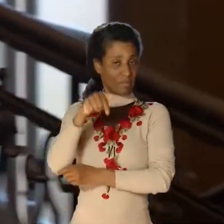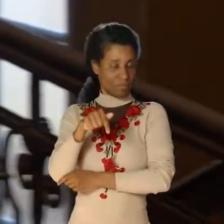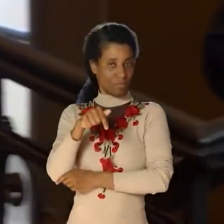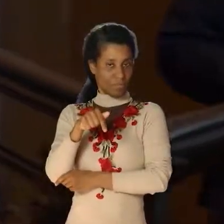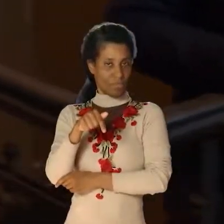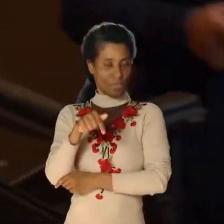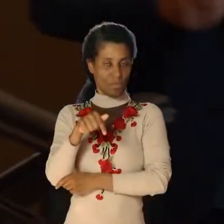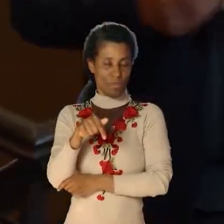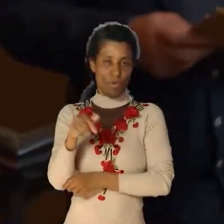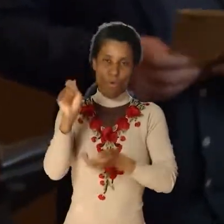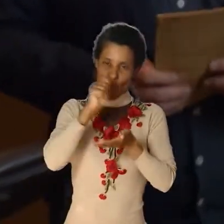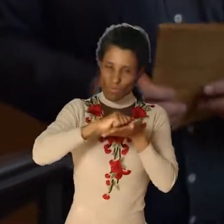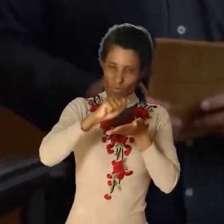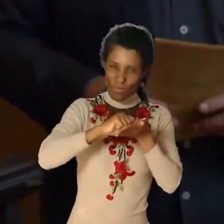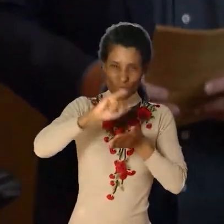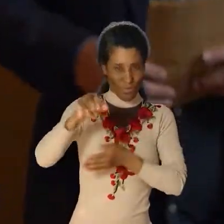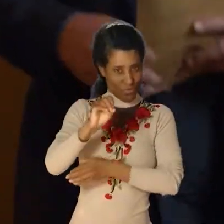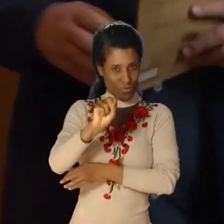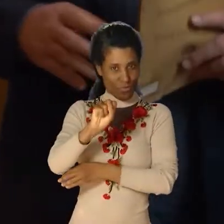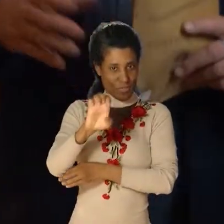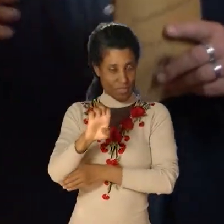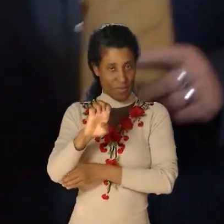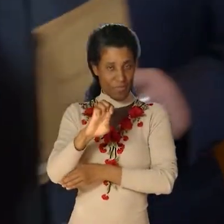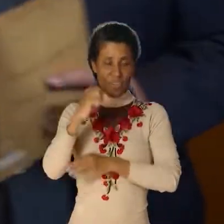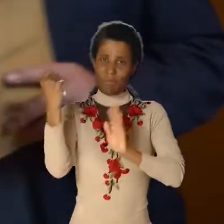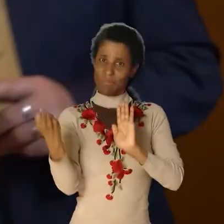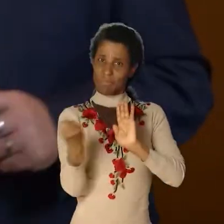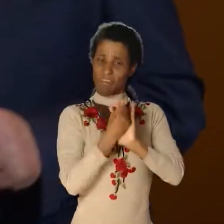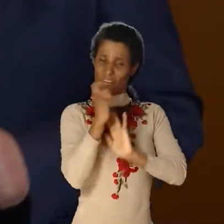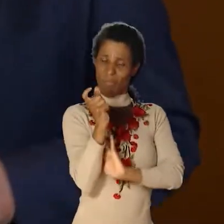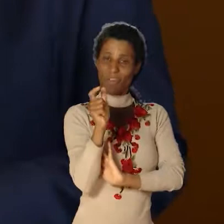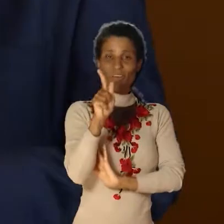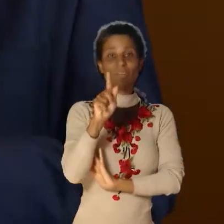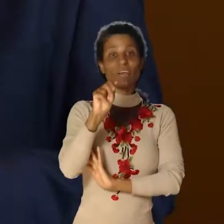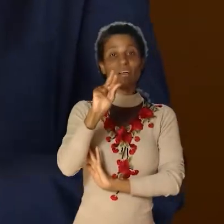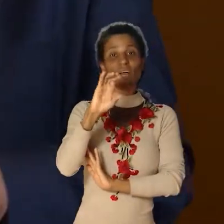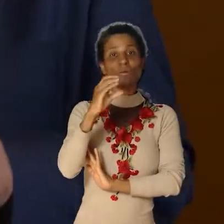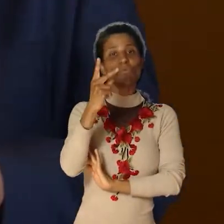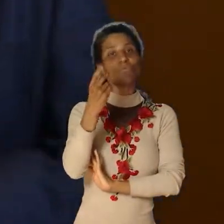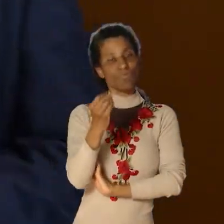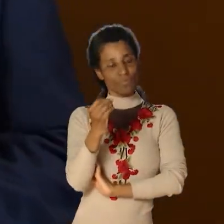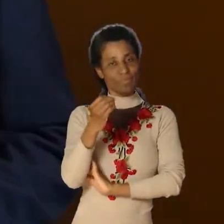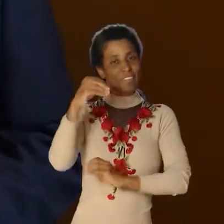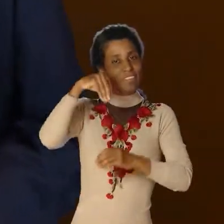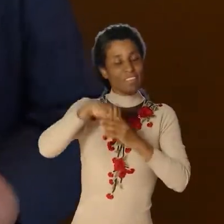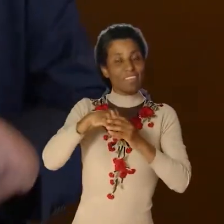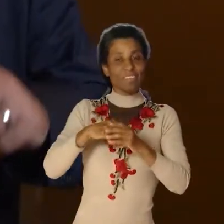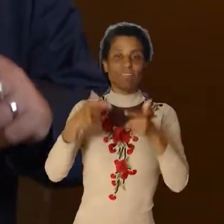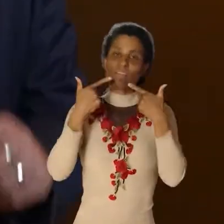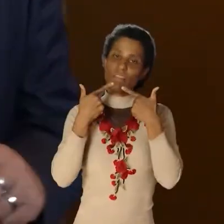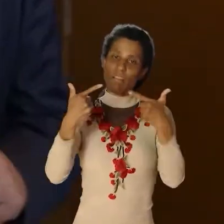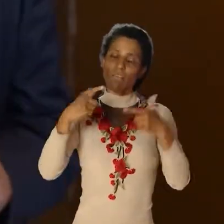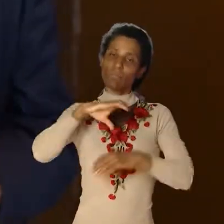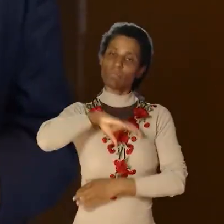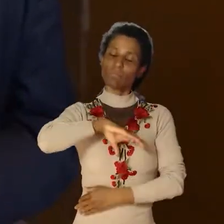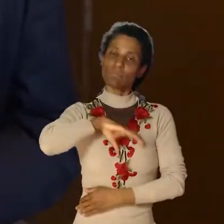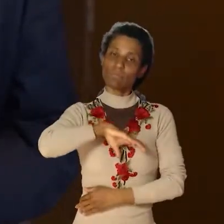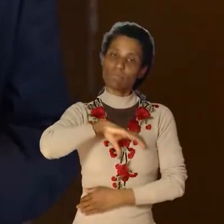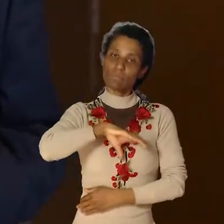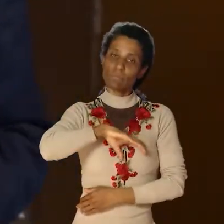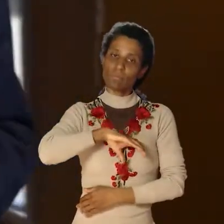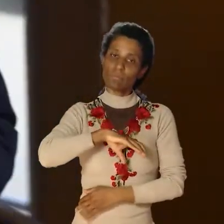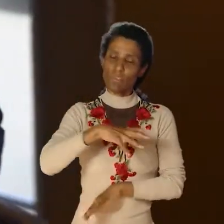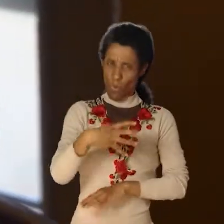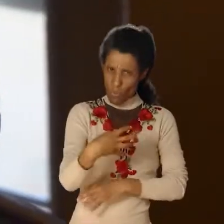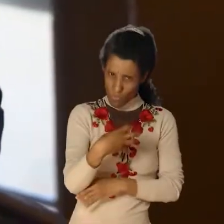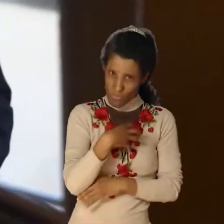em 1787, o escritor José de Saldanha registrava a palavra gaúcho pela primeira vez dentro da